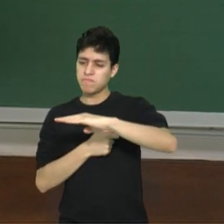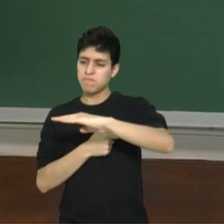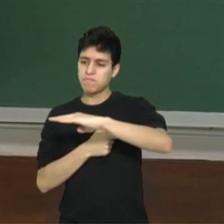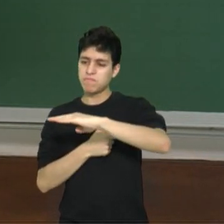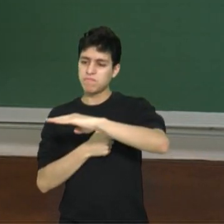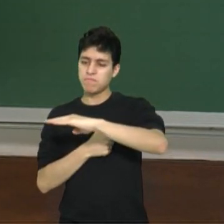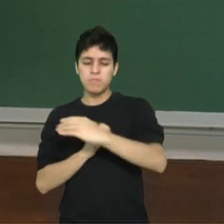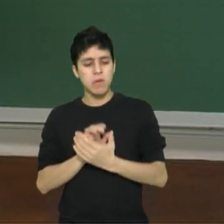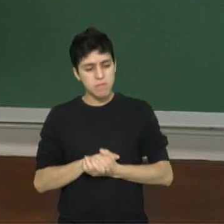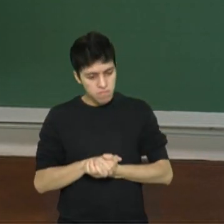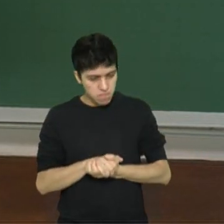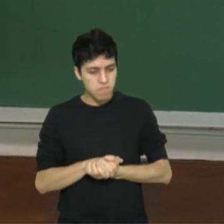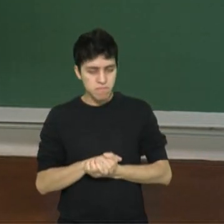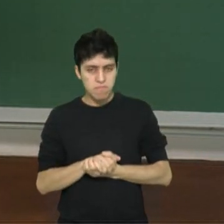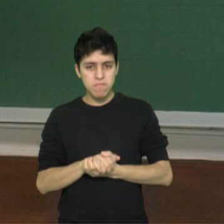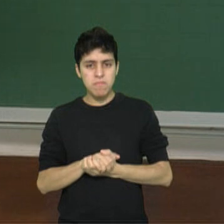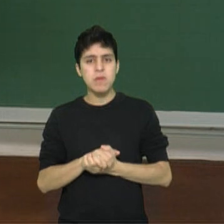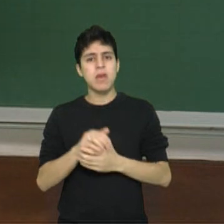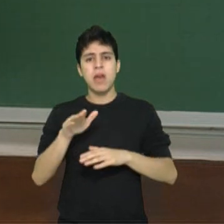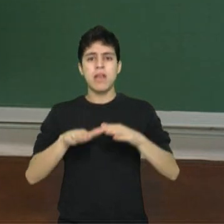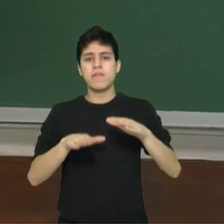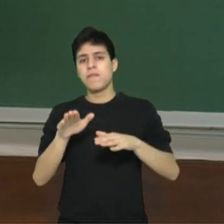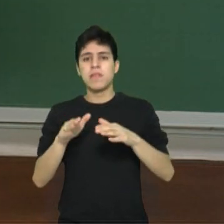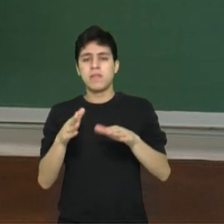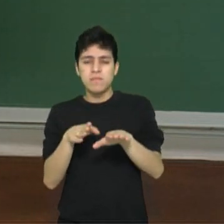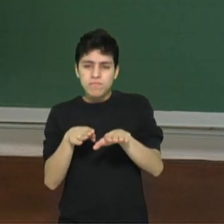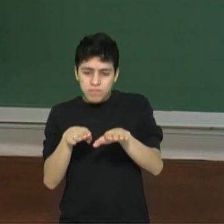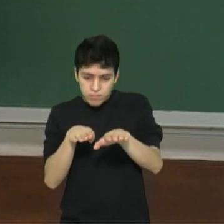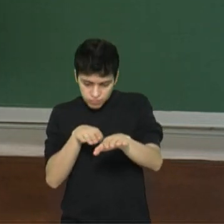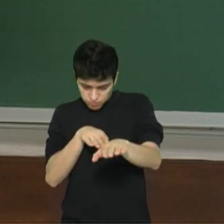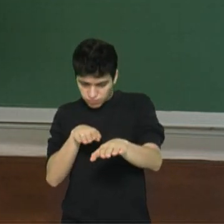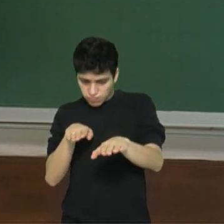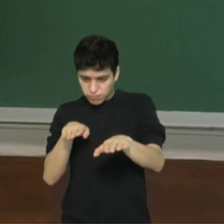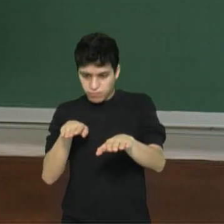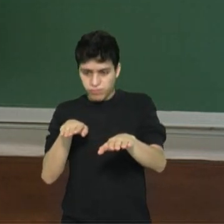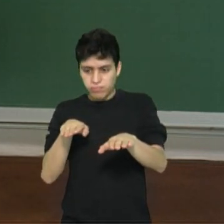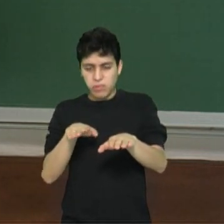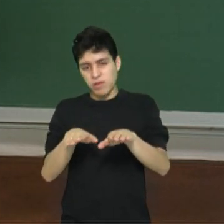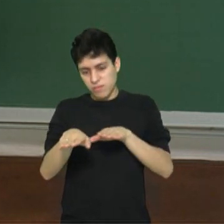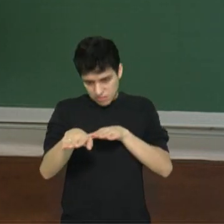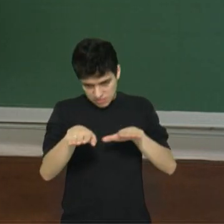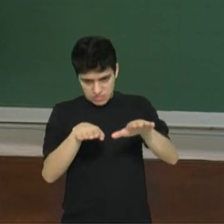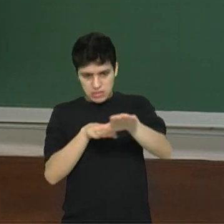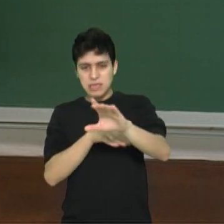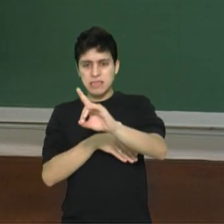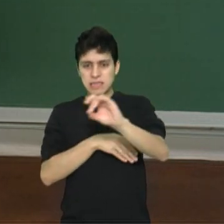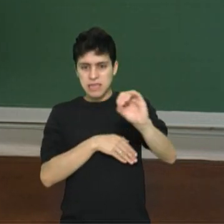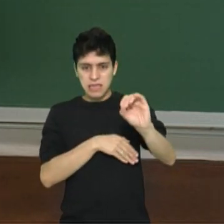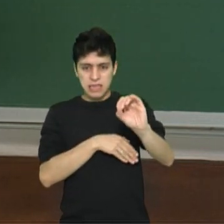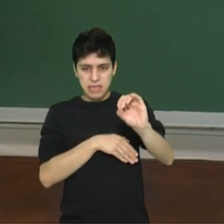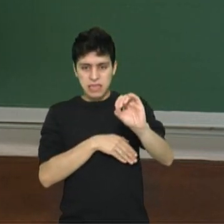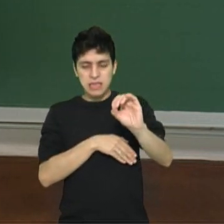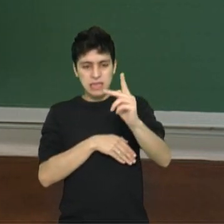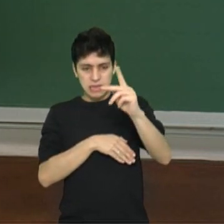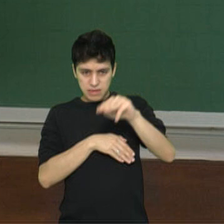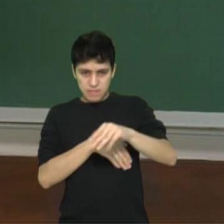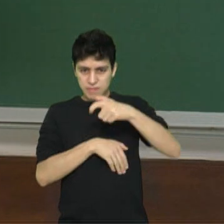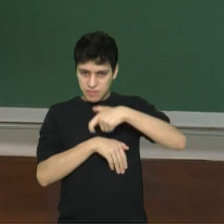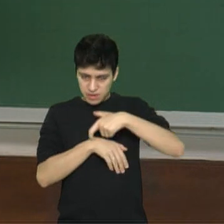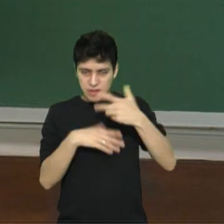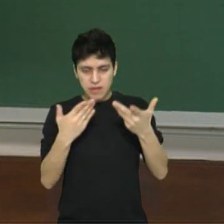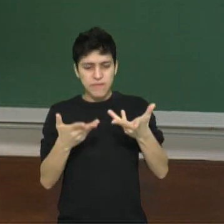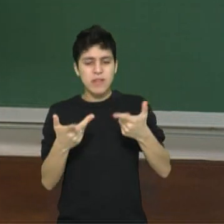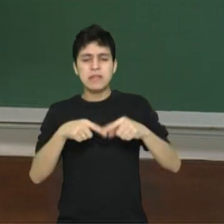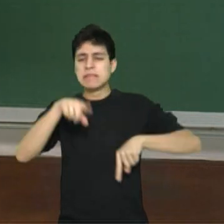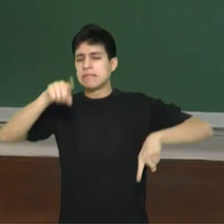em algum momento ele foi fazer uma ultrapassagem, chegou a 100 km por hora, então as velocidades variam, né? E